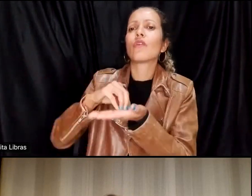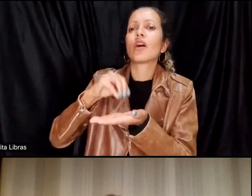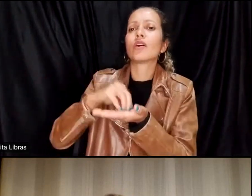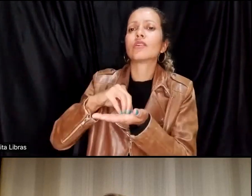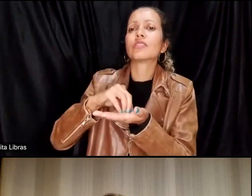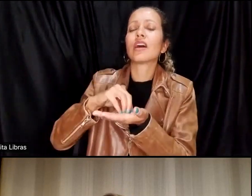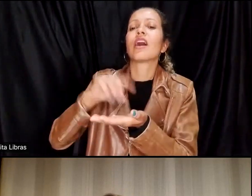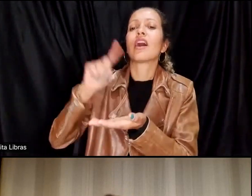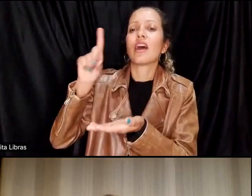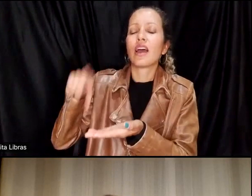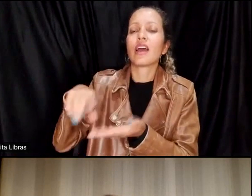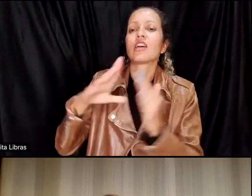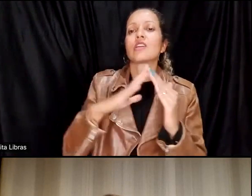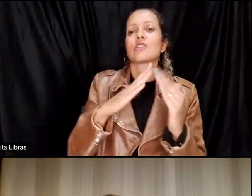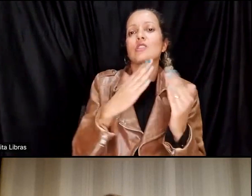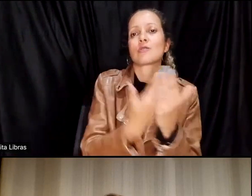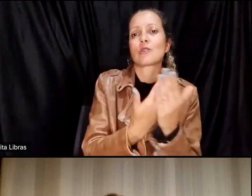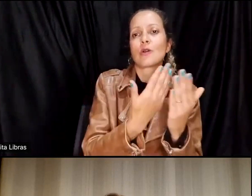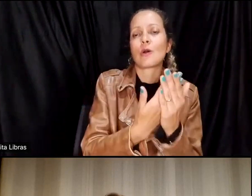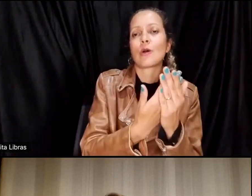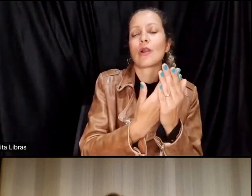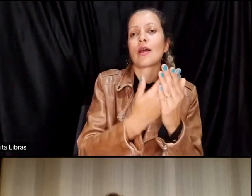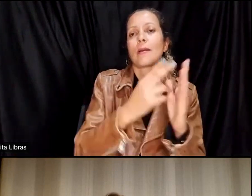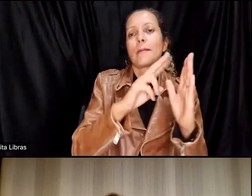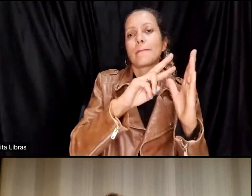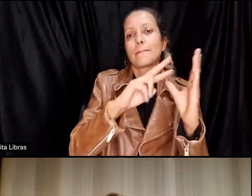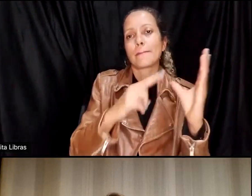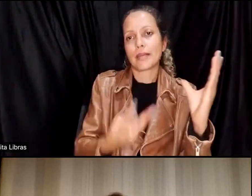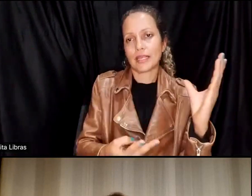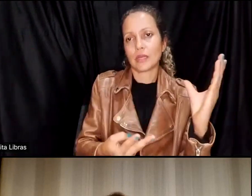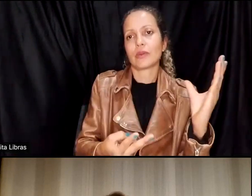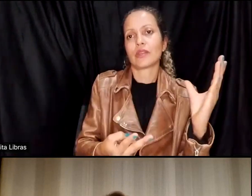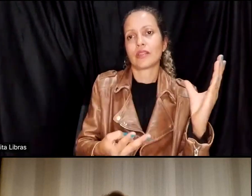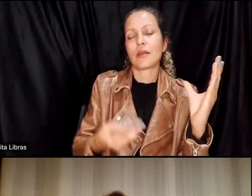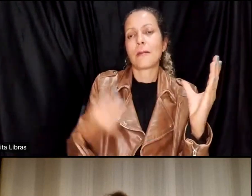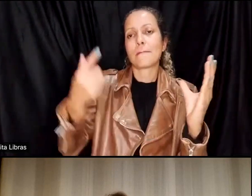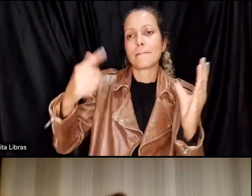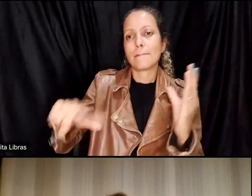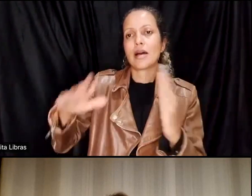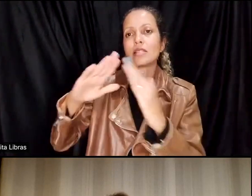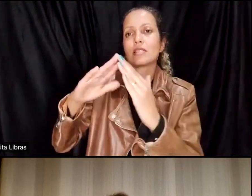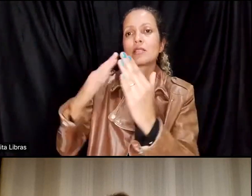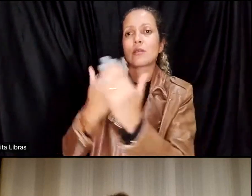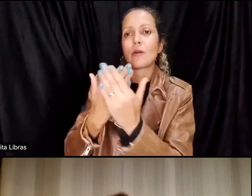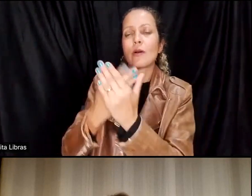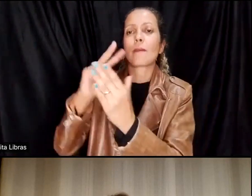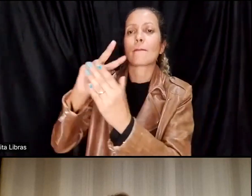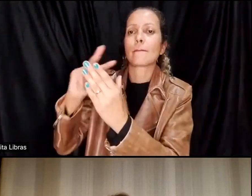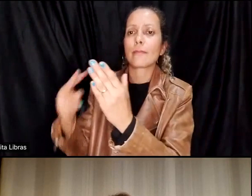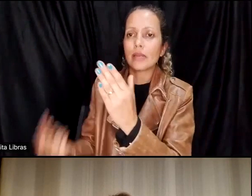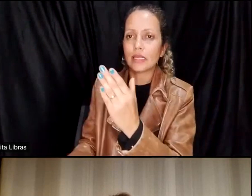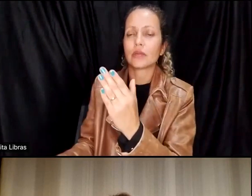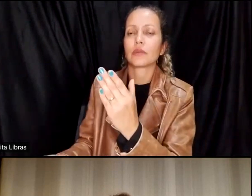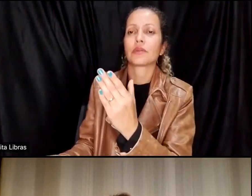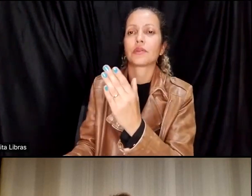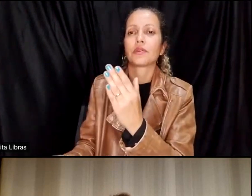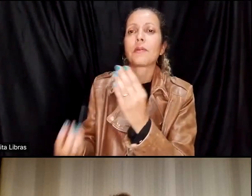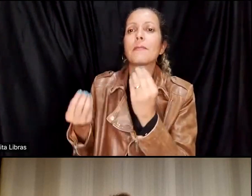e pra que a criança possa ter a base cognitiva dela, a Libras,